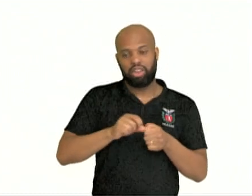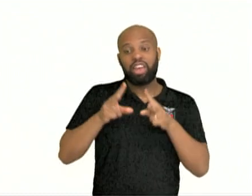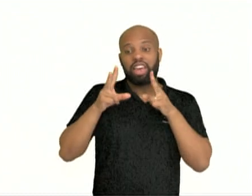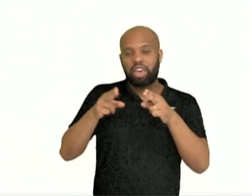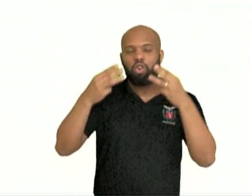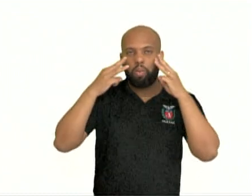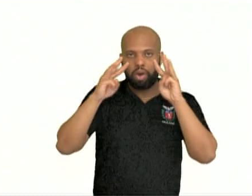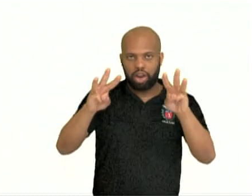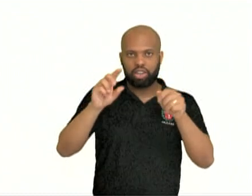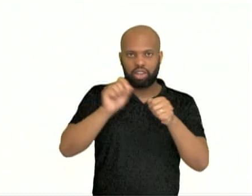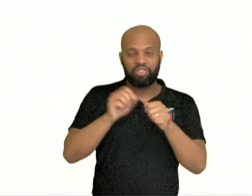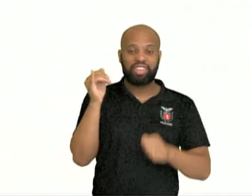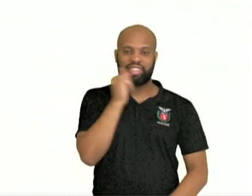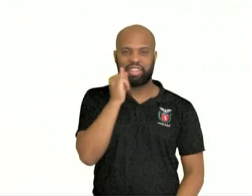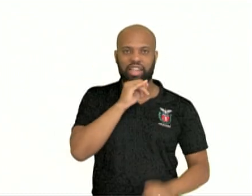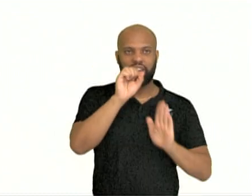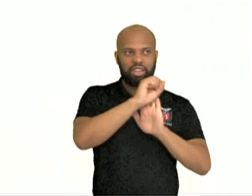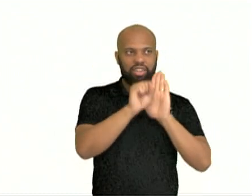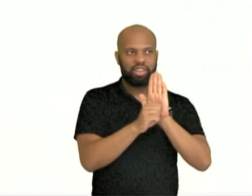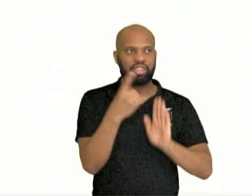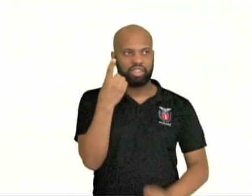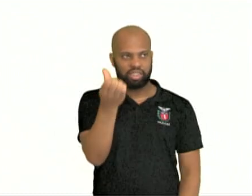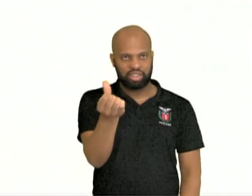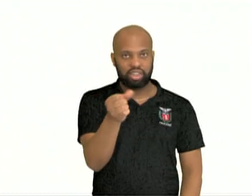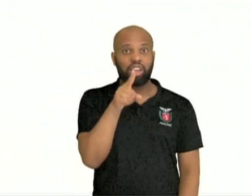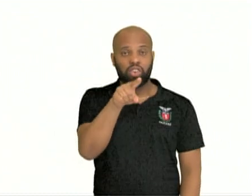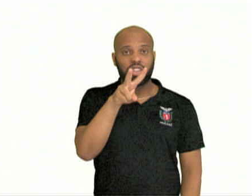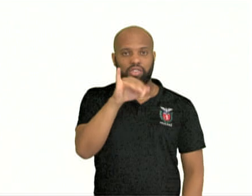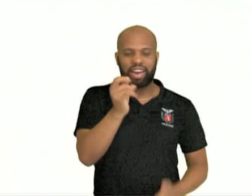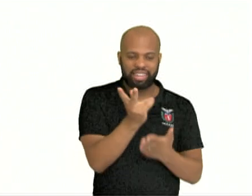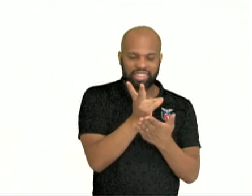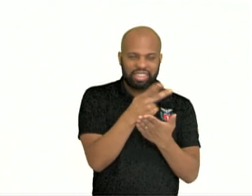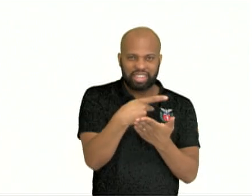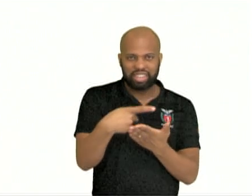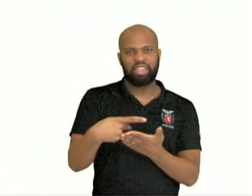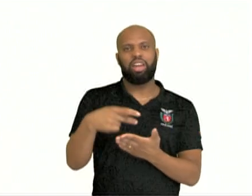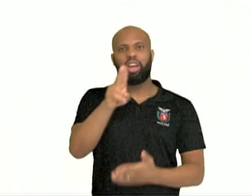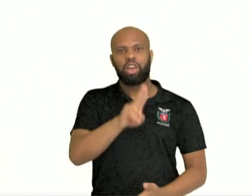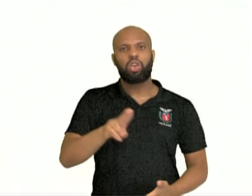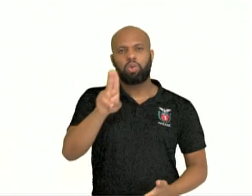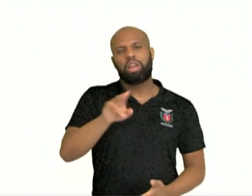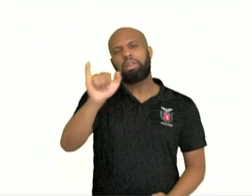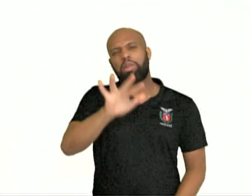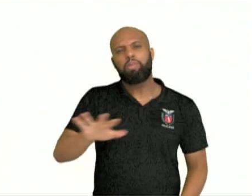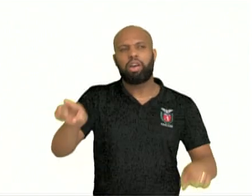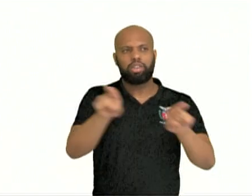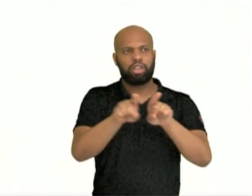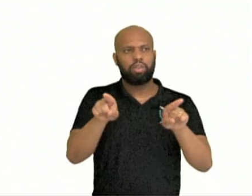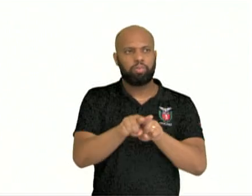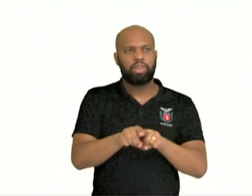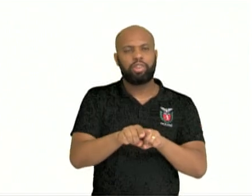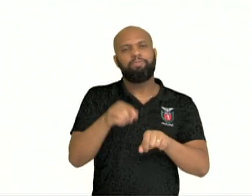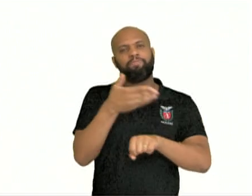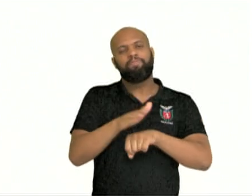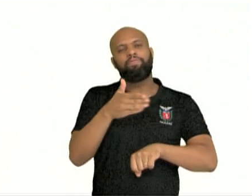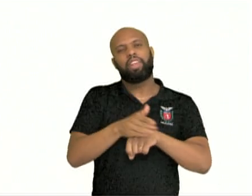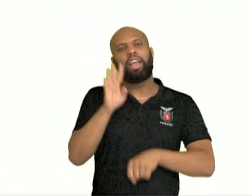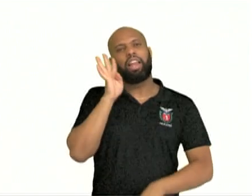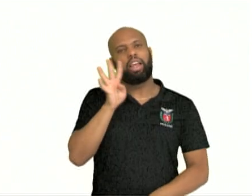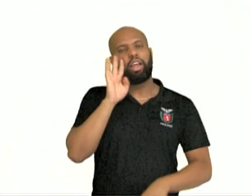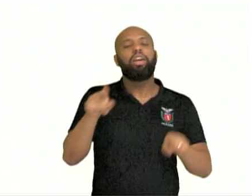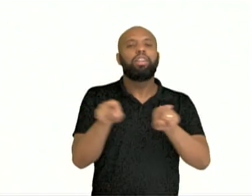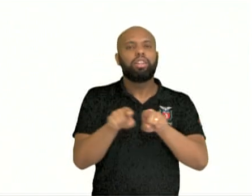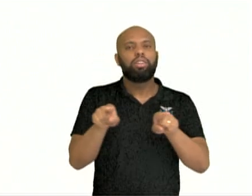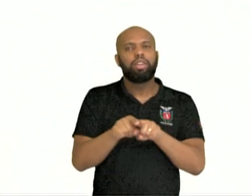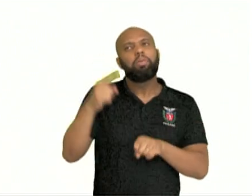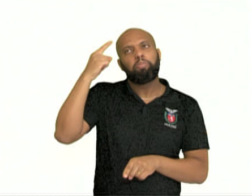Maquiavel fez na Itália do século XVI. Ilustre suas ideias com desenhos e imagens. Exercício muito interessante,